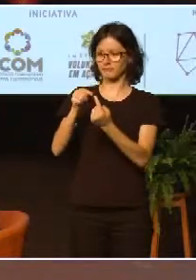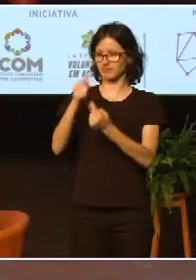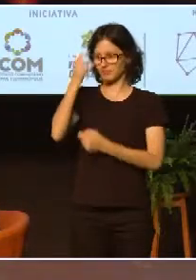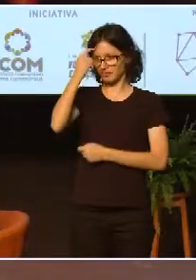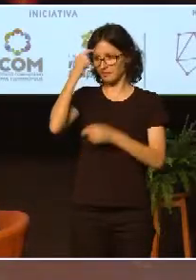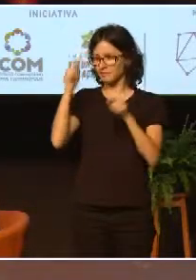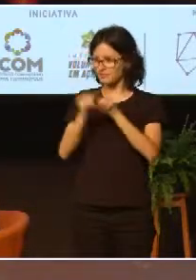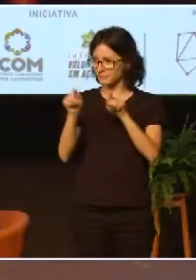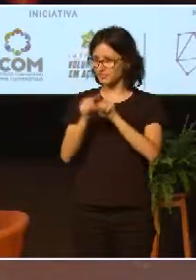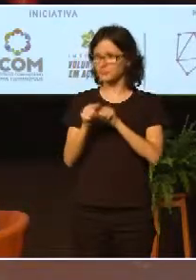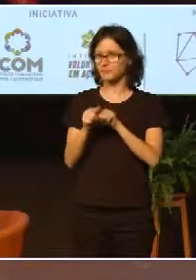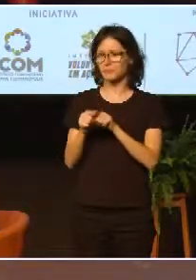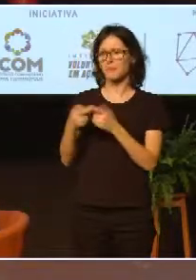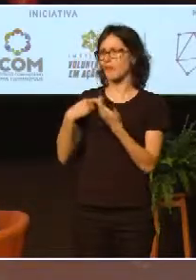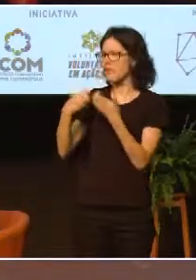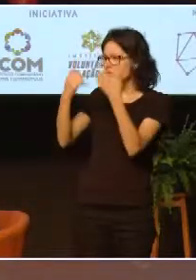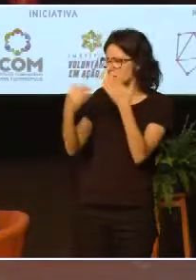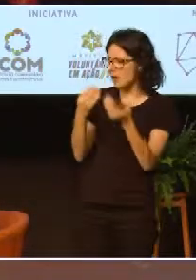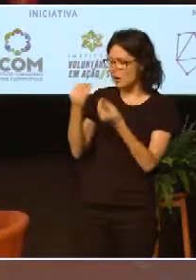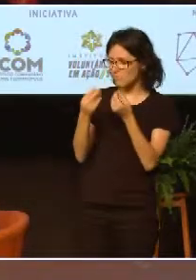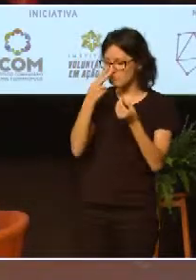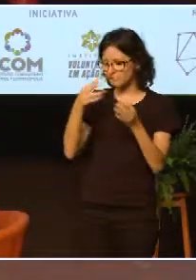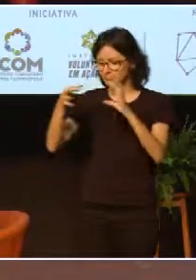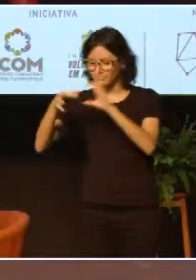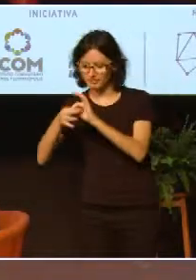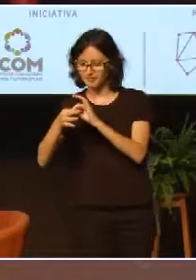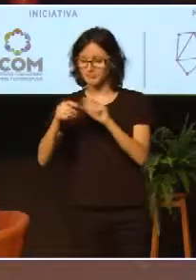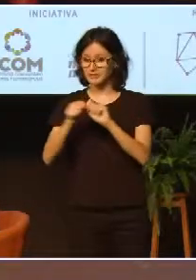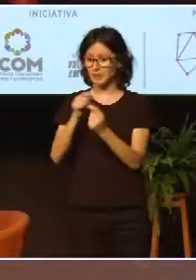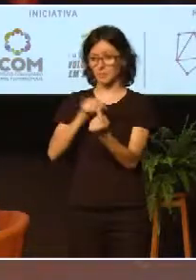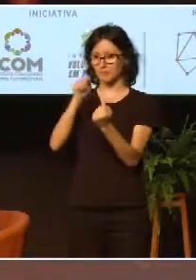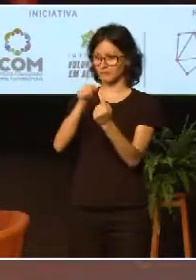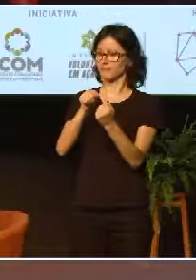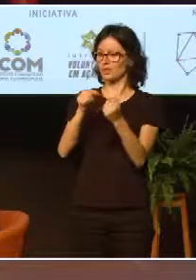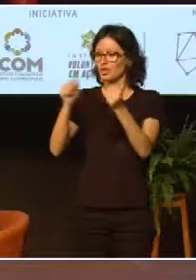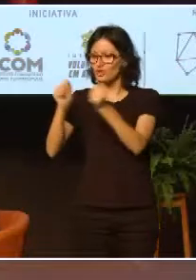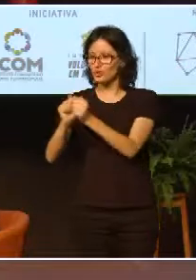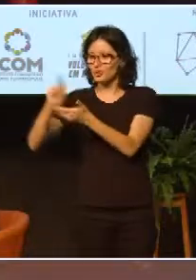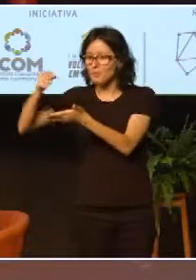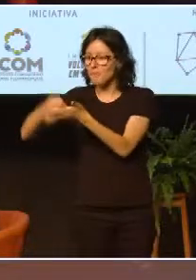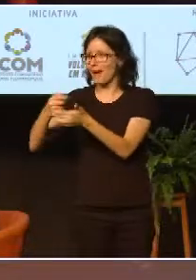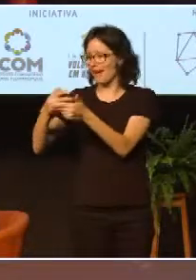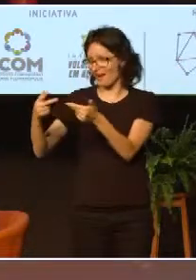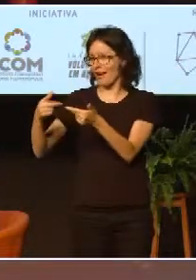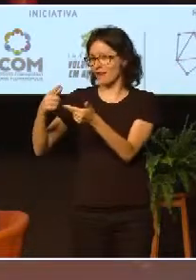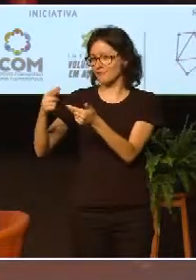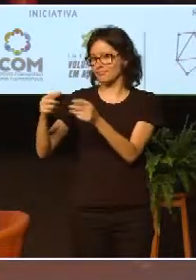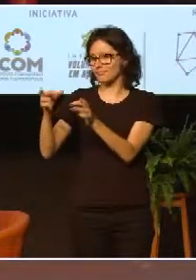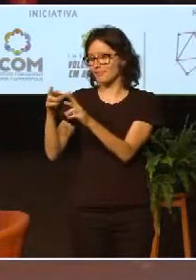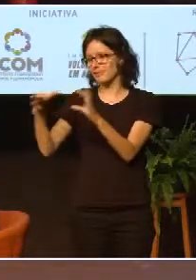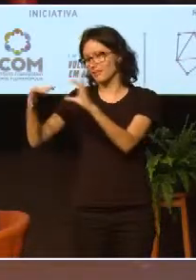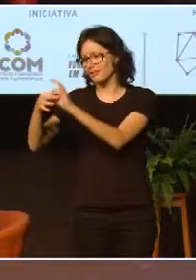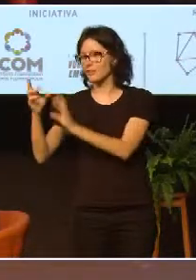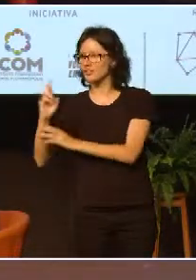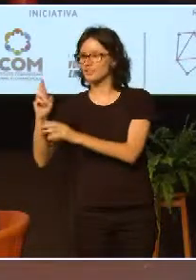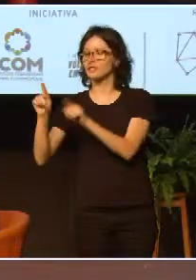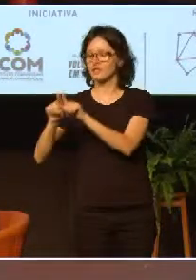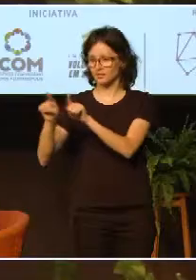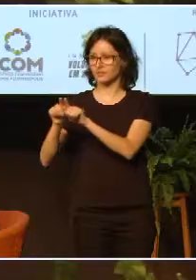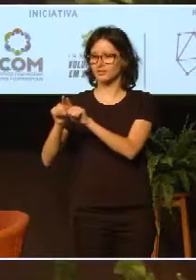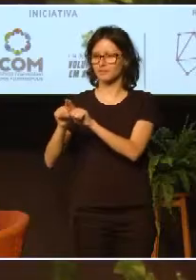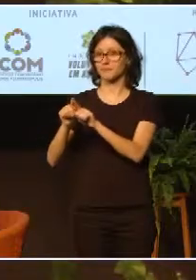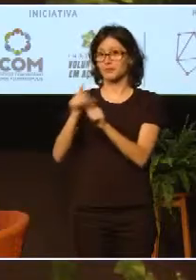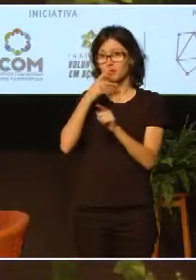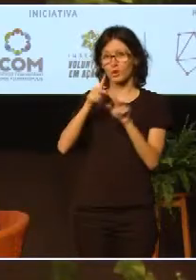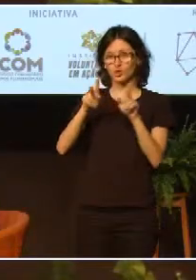isso, como conciliar o propósito com pagar as contas no final do mês. Sim. Você estava falando do autoconhecimento, assim, eu acho que a